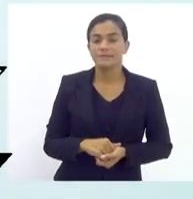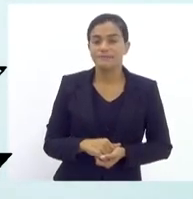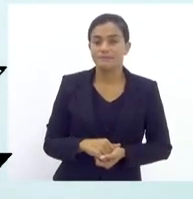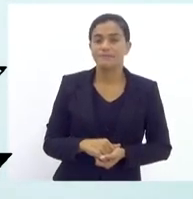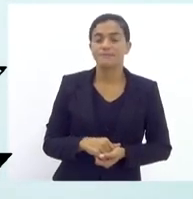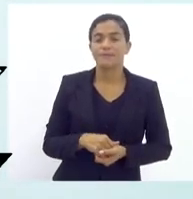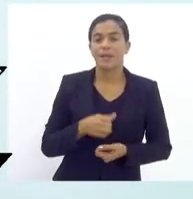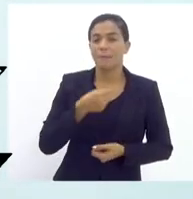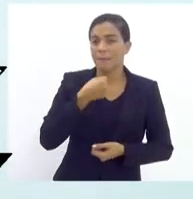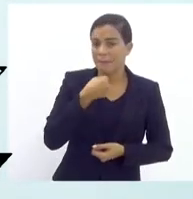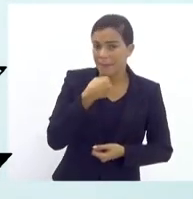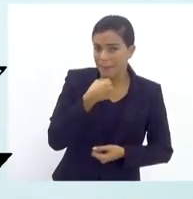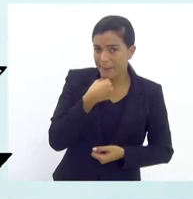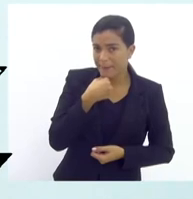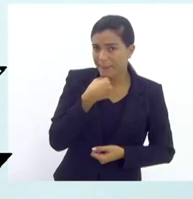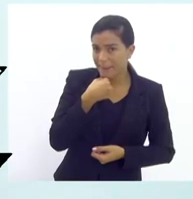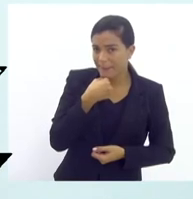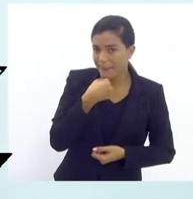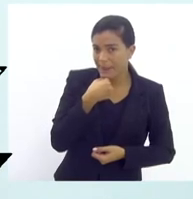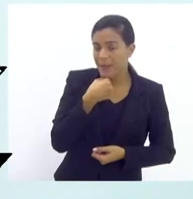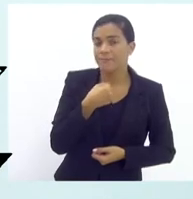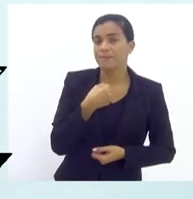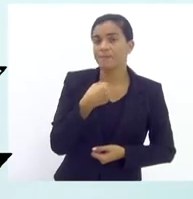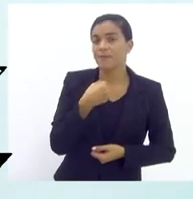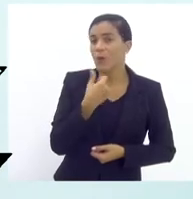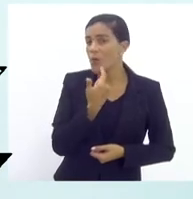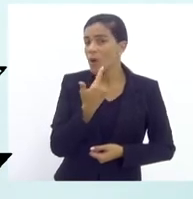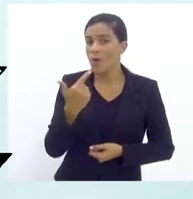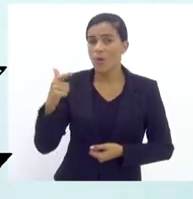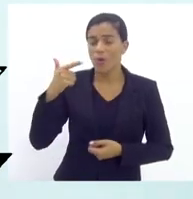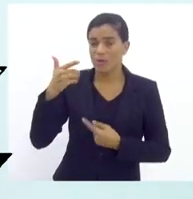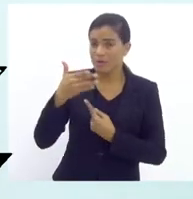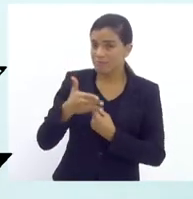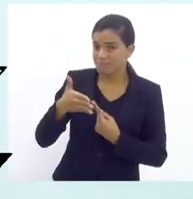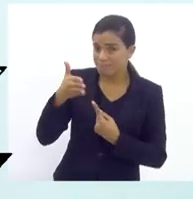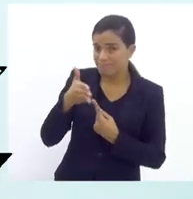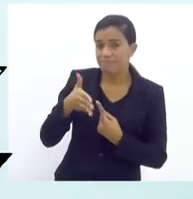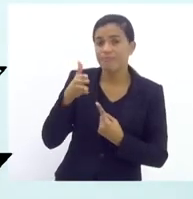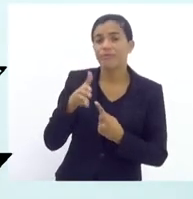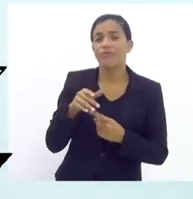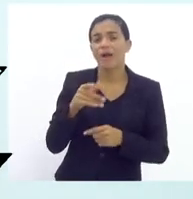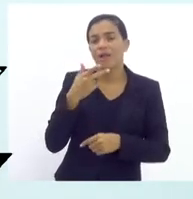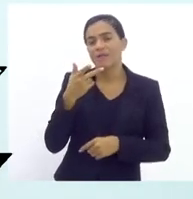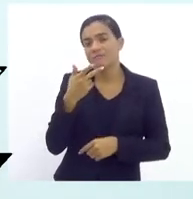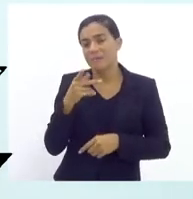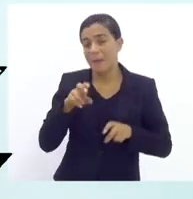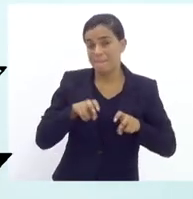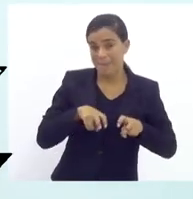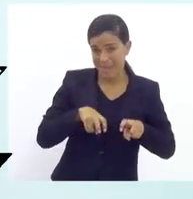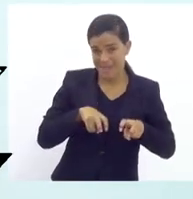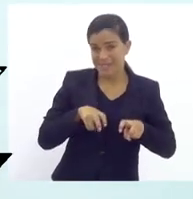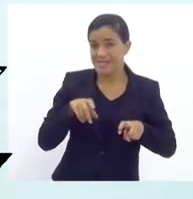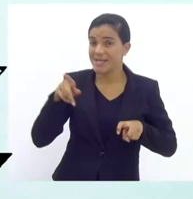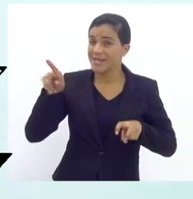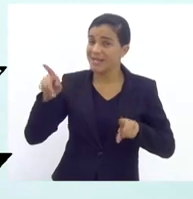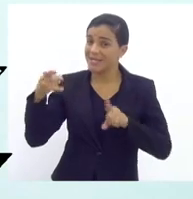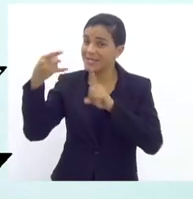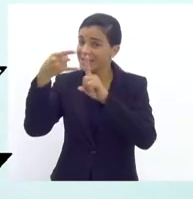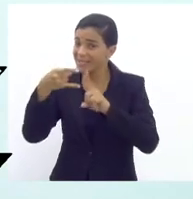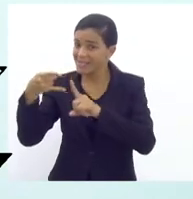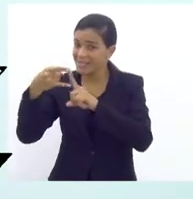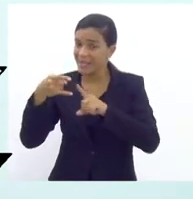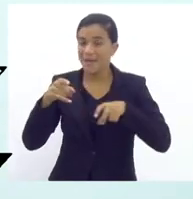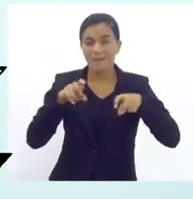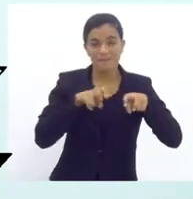anunciar também uma outra fala e agora eu vou intercalando falas da mesa e as saudações